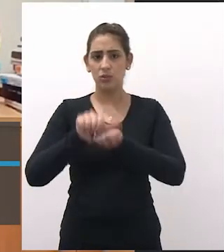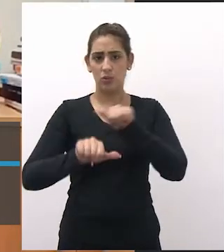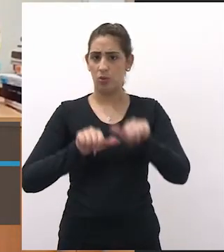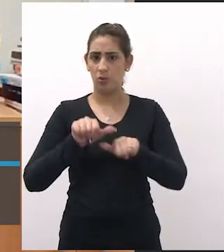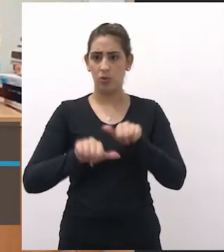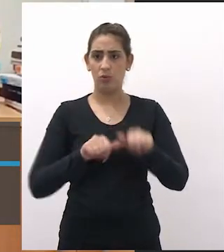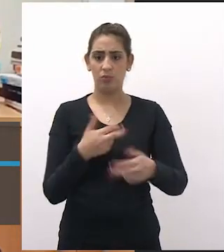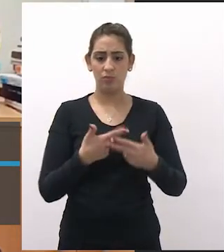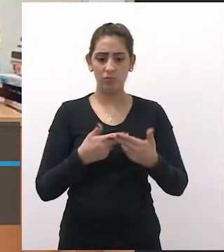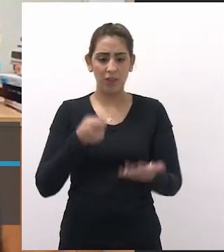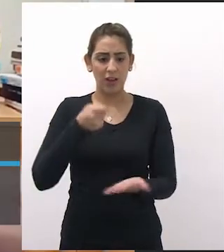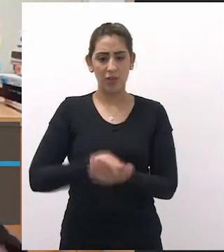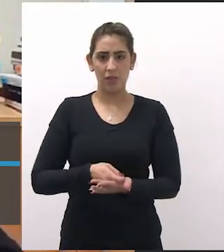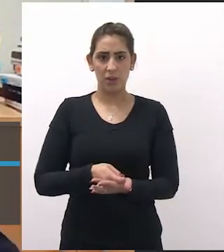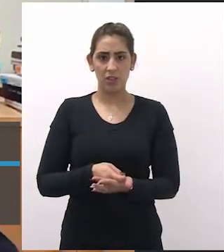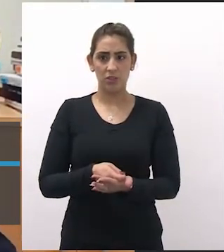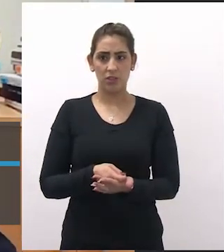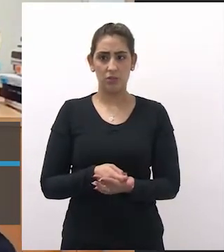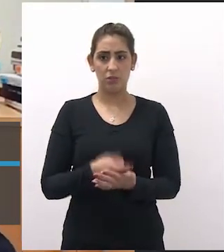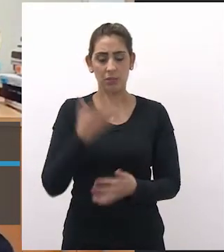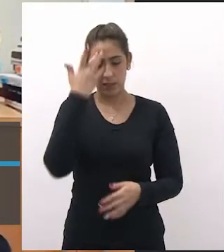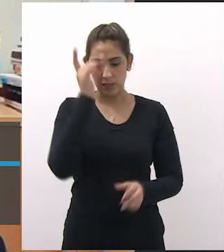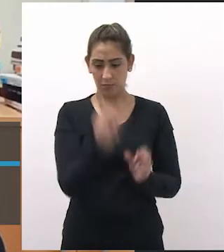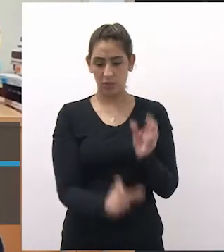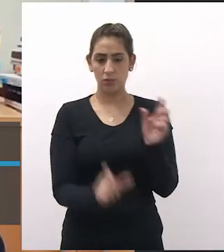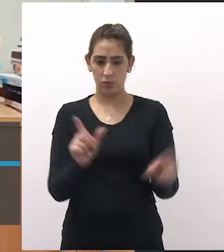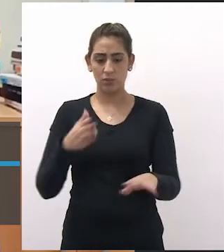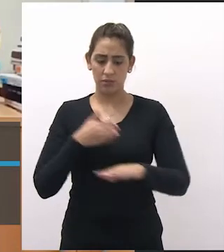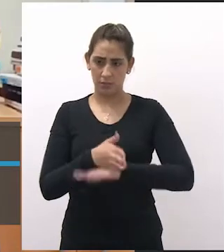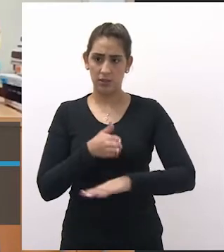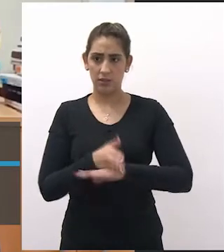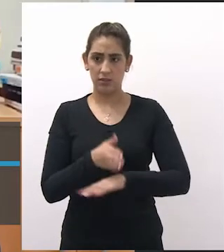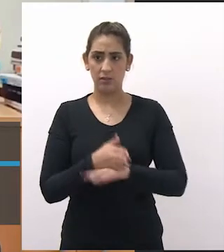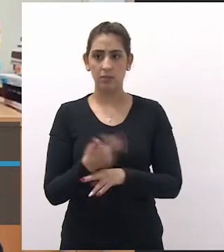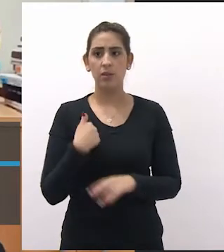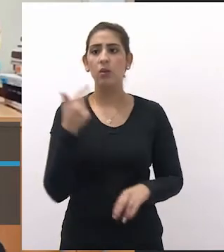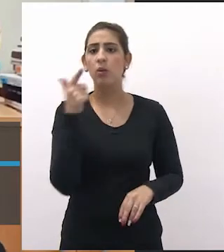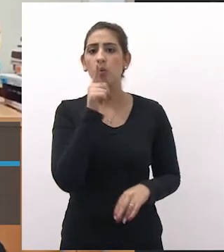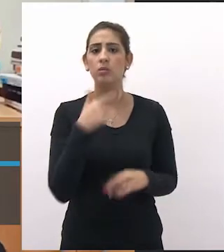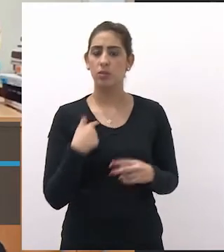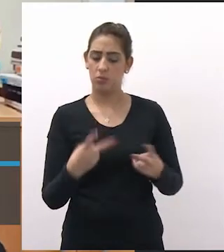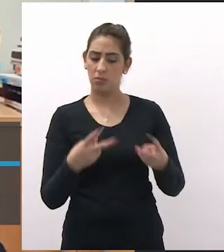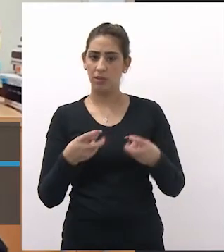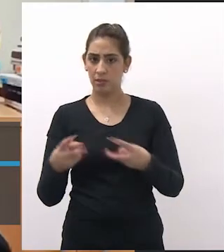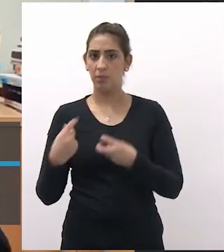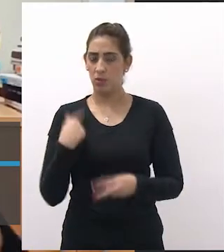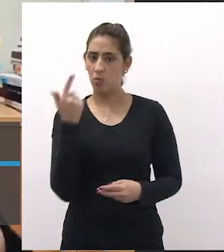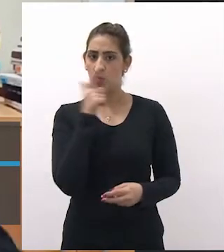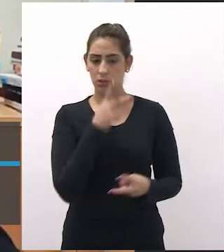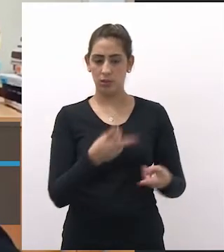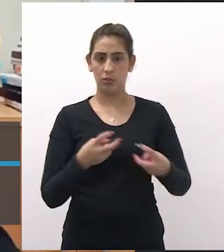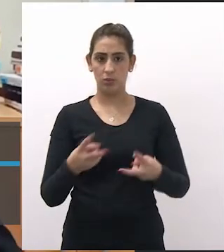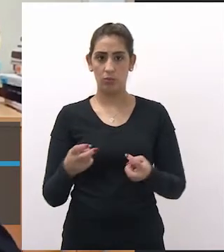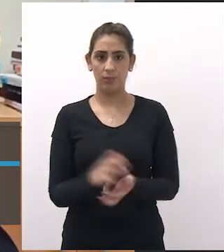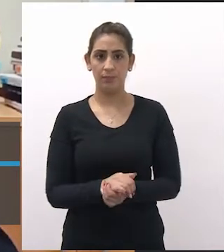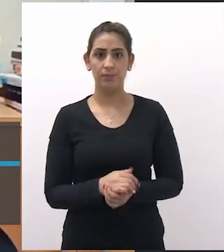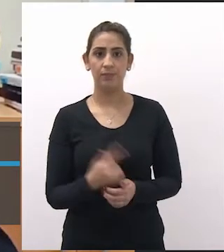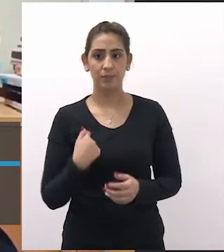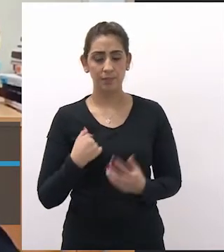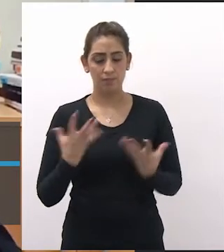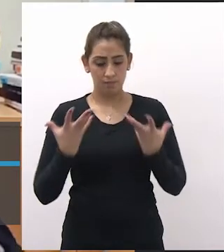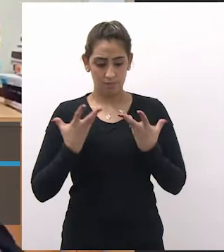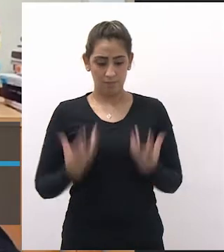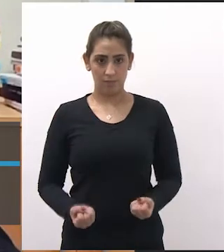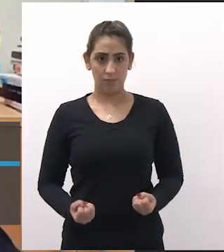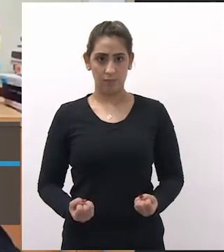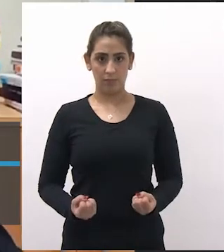ações afirmativas para os participantes, né? Eu consigo perceber isso, né? Eu me assumi,